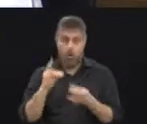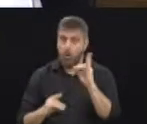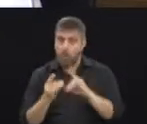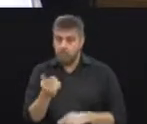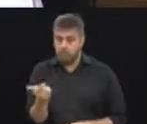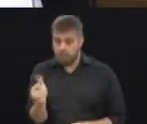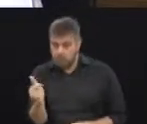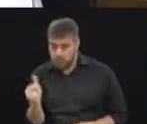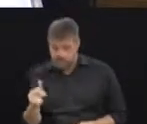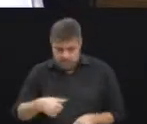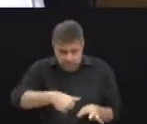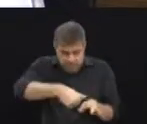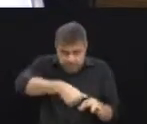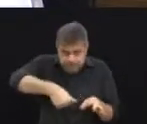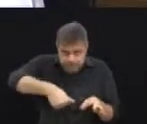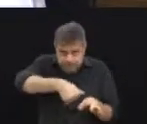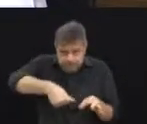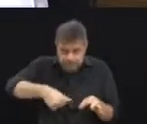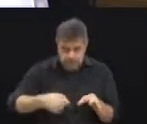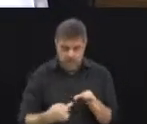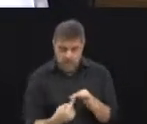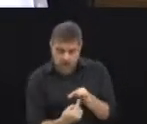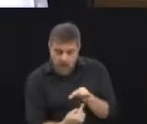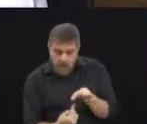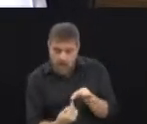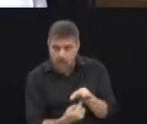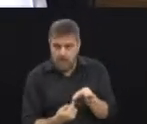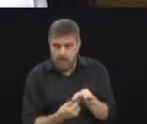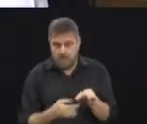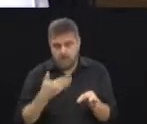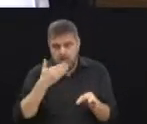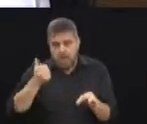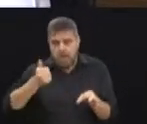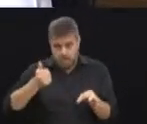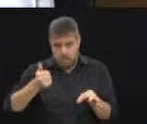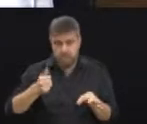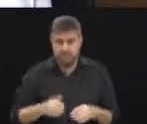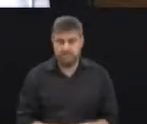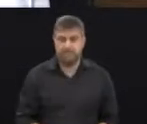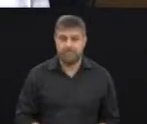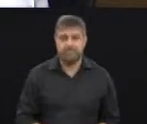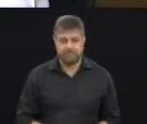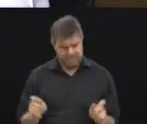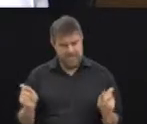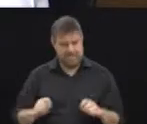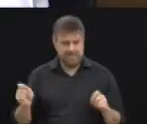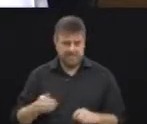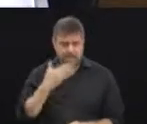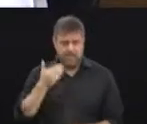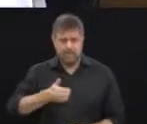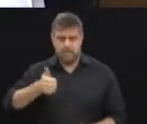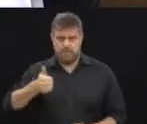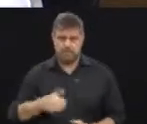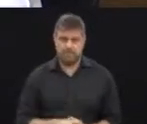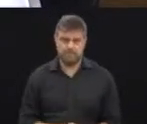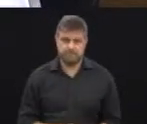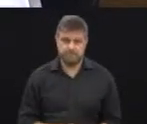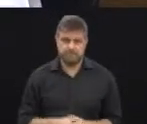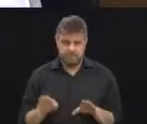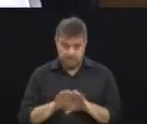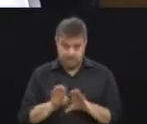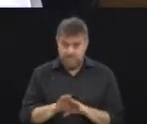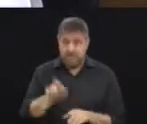de hormônio ou que tenham uns hormônios que só atuam na mucosa vaginal. Então, eu melhoro essa menopausa dessa